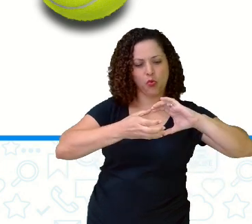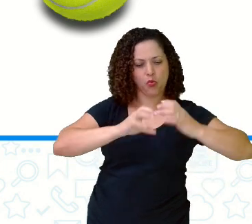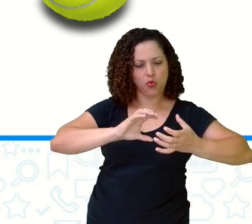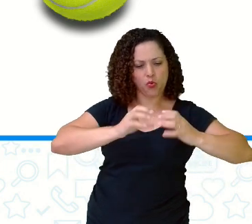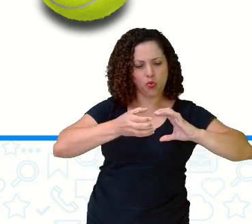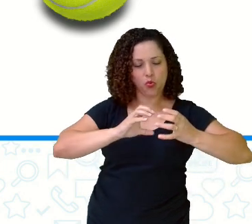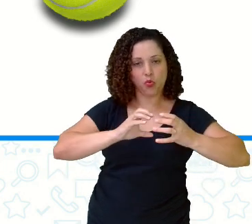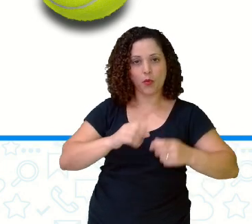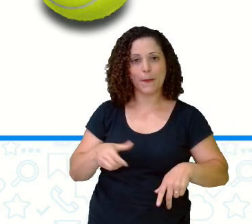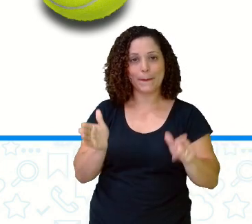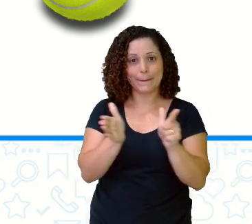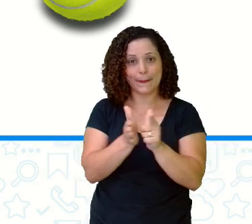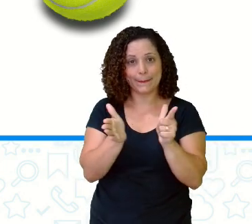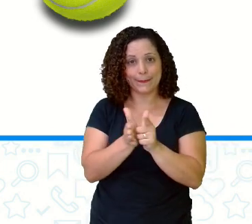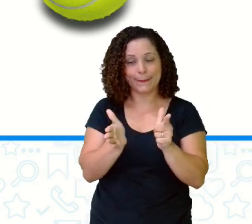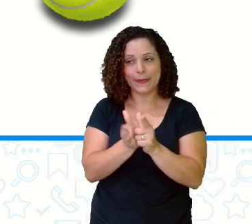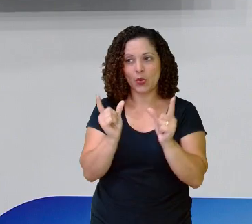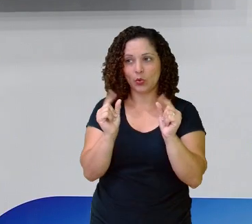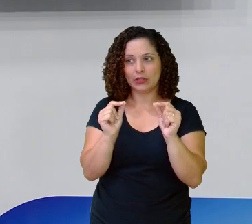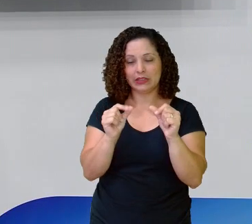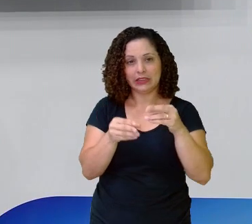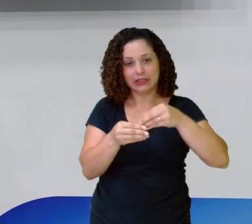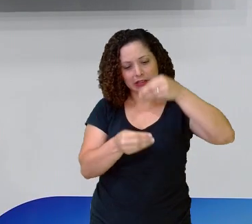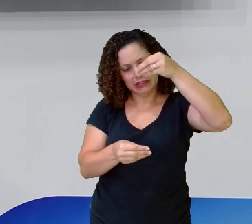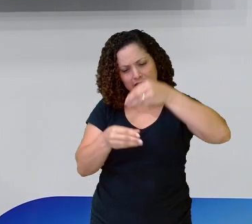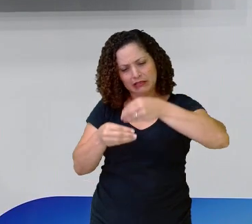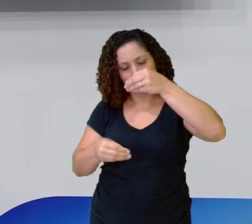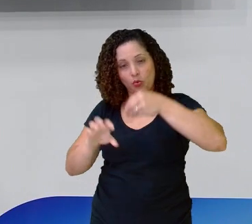minhas cédulas ou a bolinha?